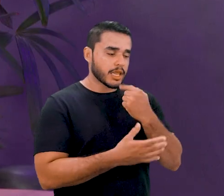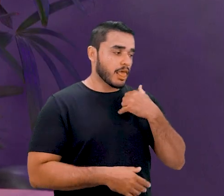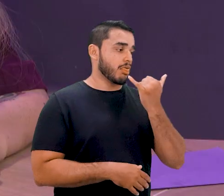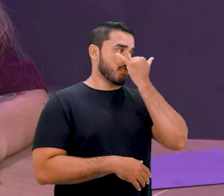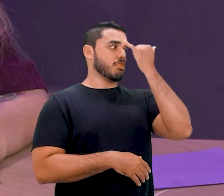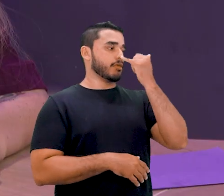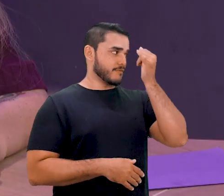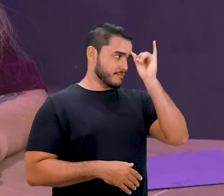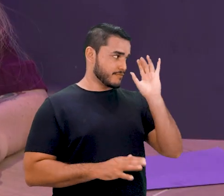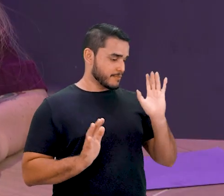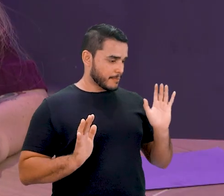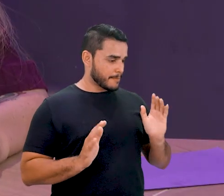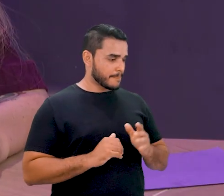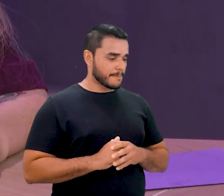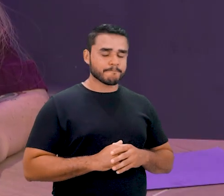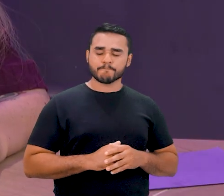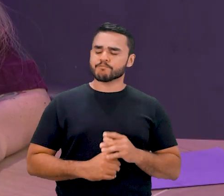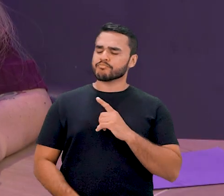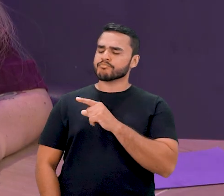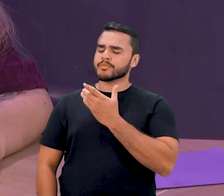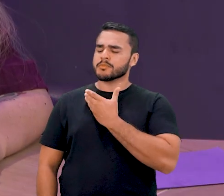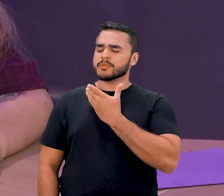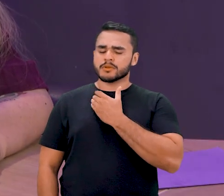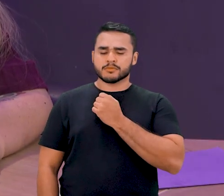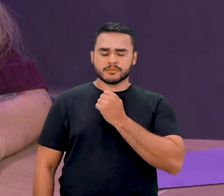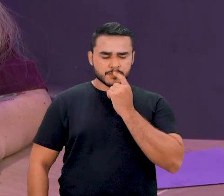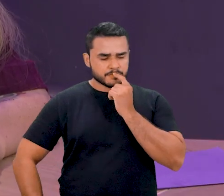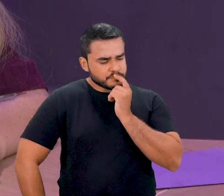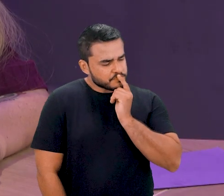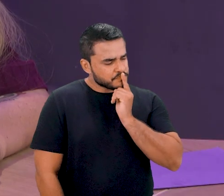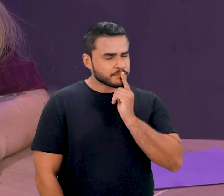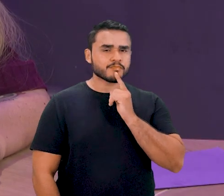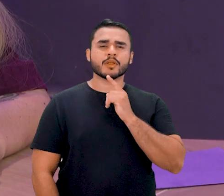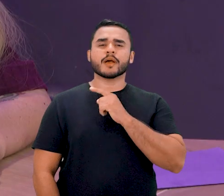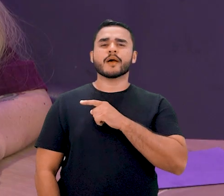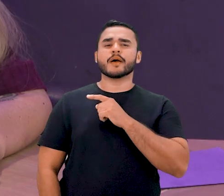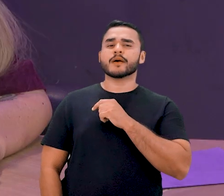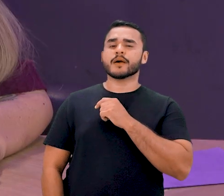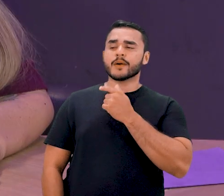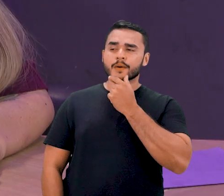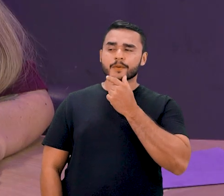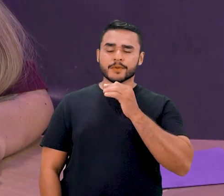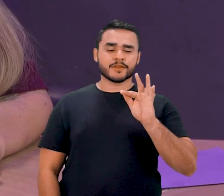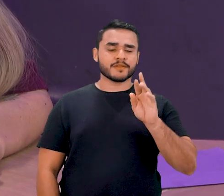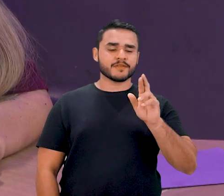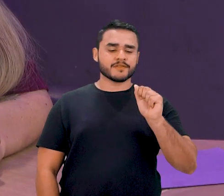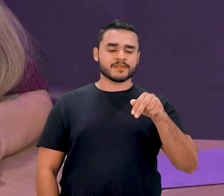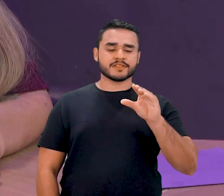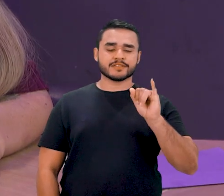O nosso amigo em comum, que a gente tem, que ele fala assim, o Franciélio, a